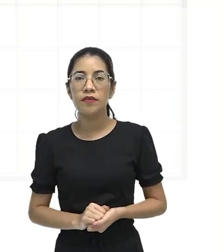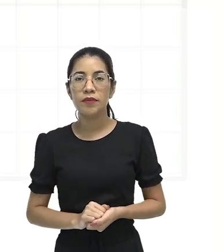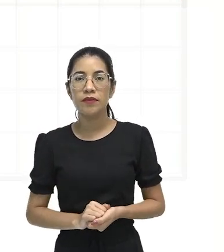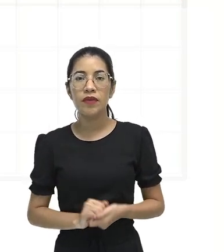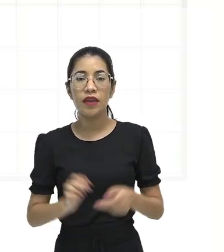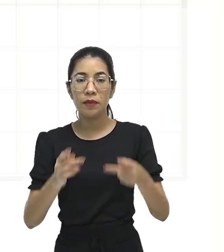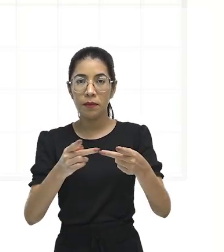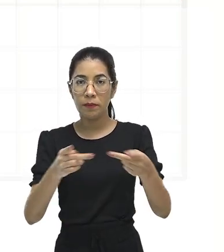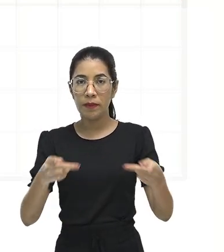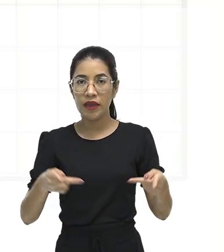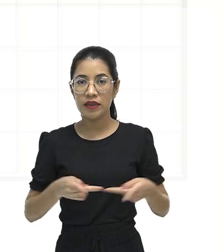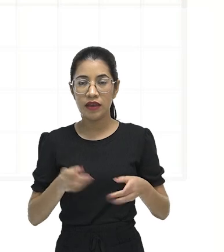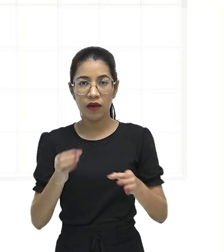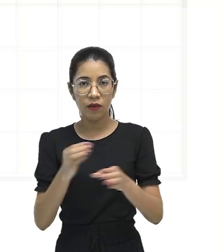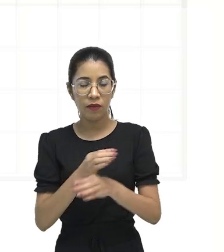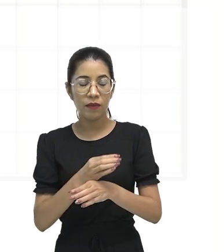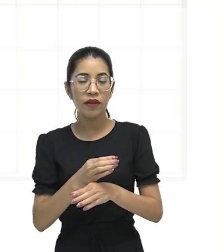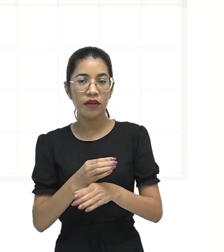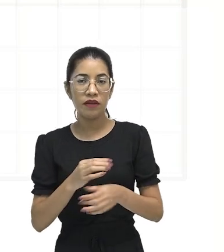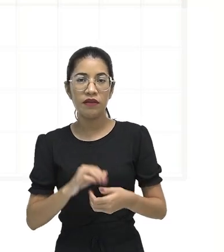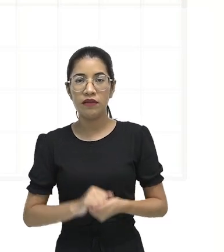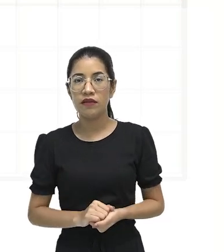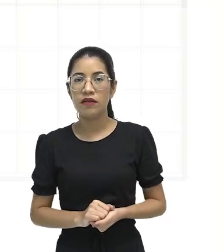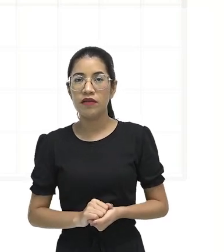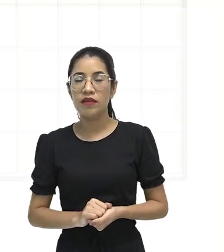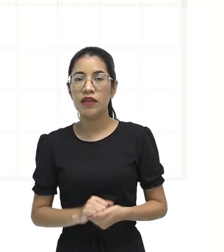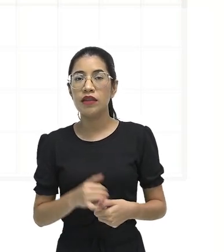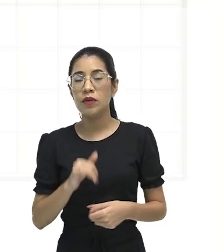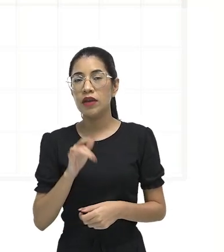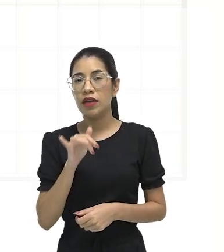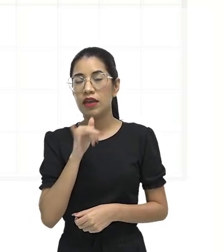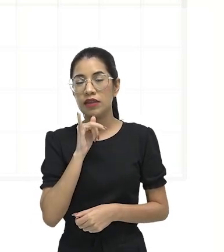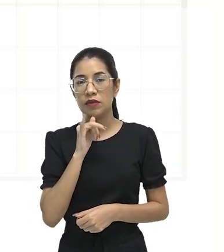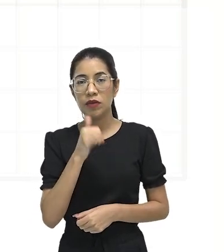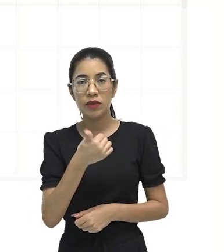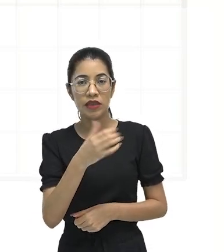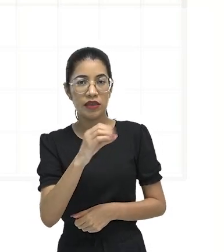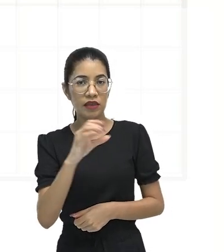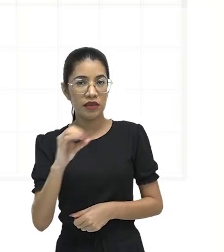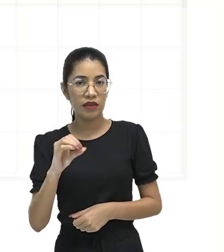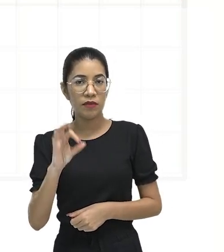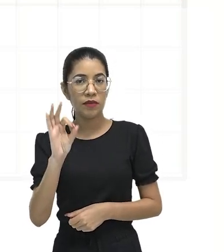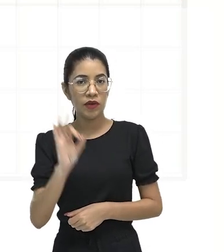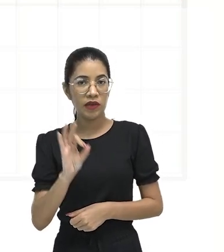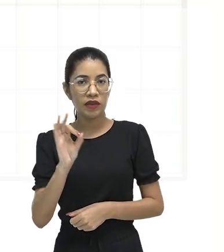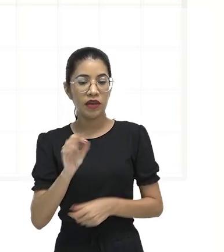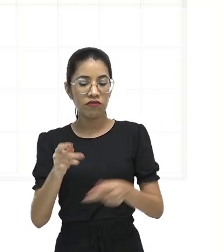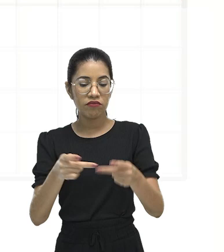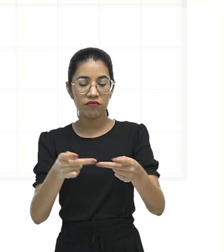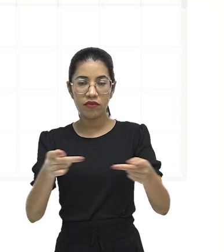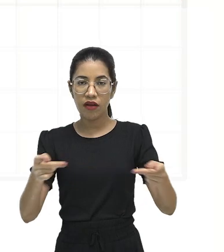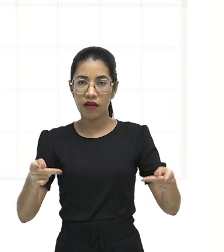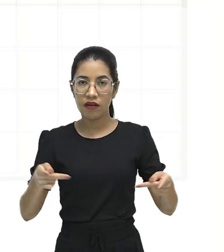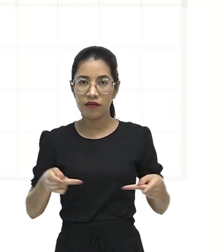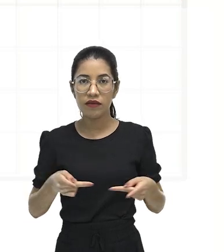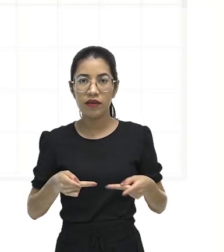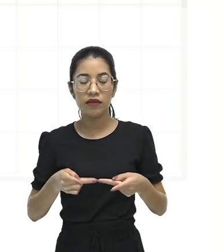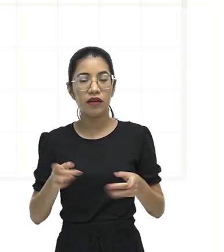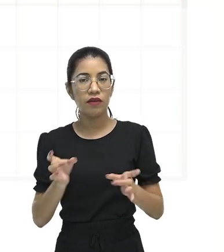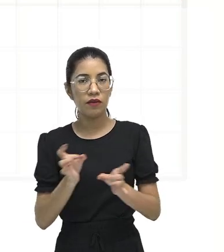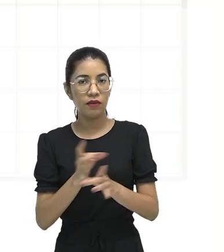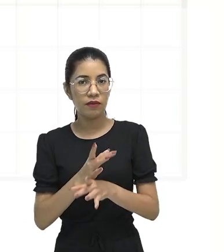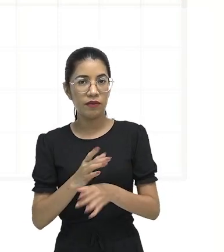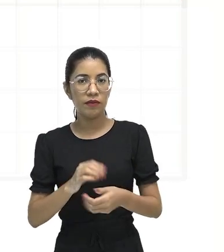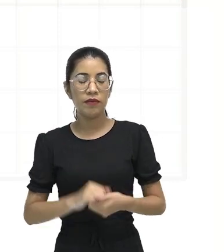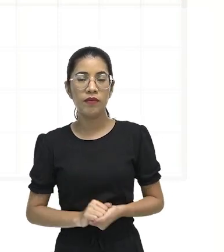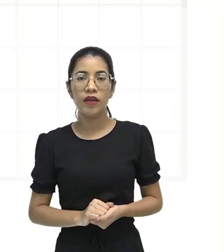pizza, ela está inteira, ou seja, eu tenho 100% dessa pizza, né?